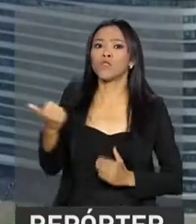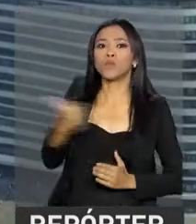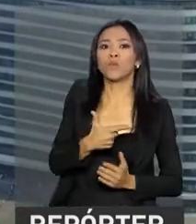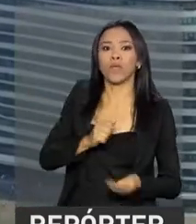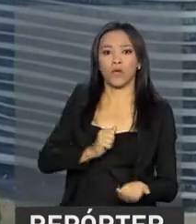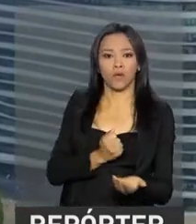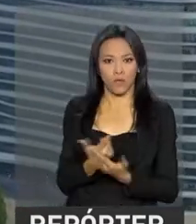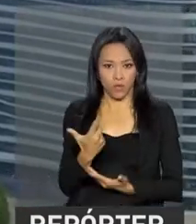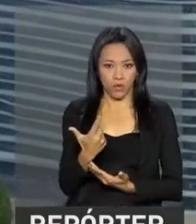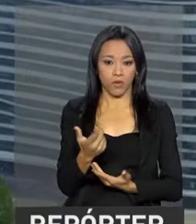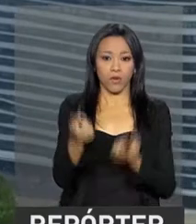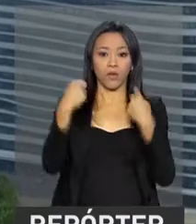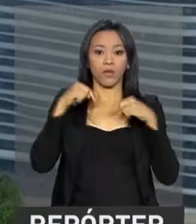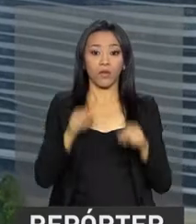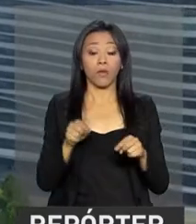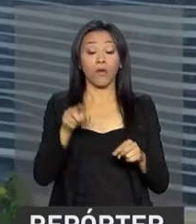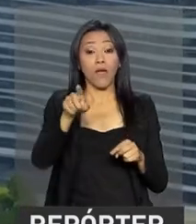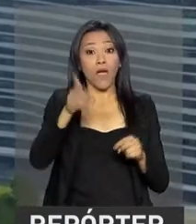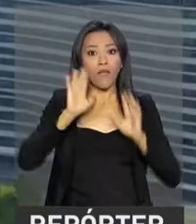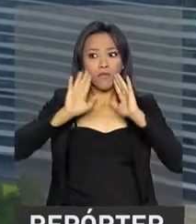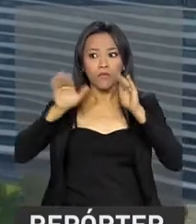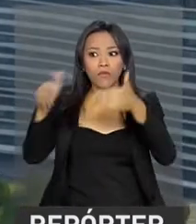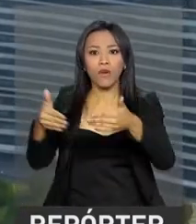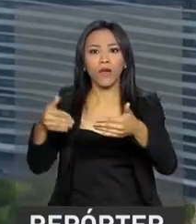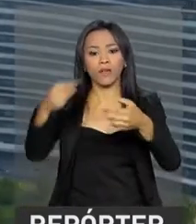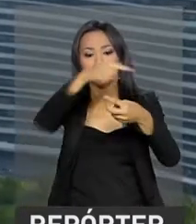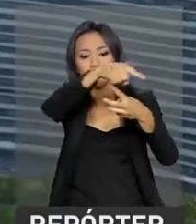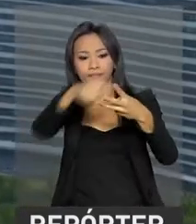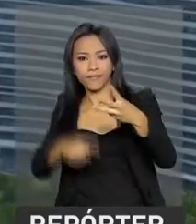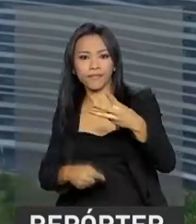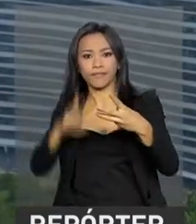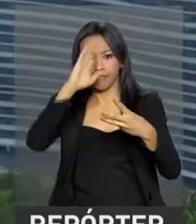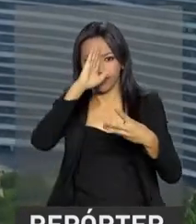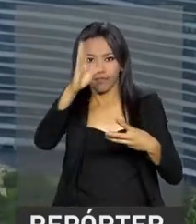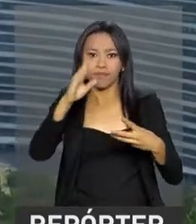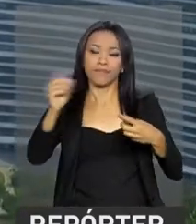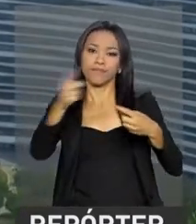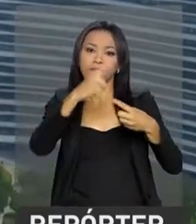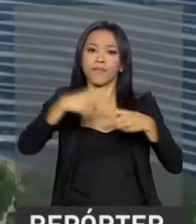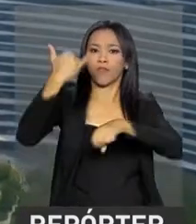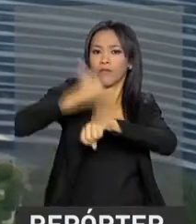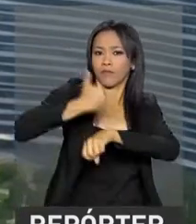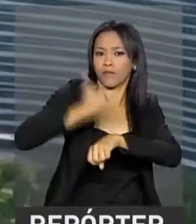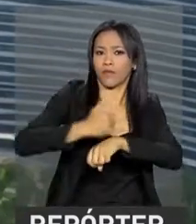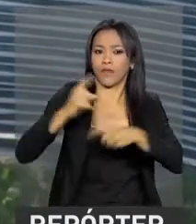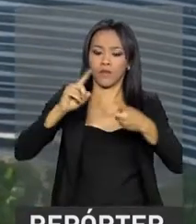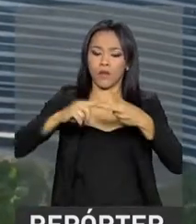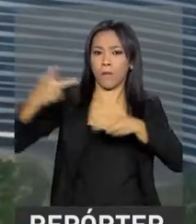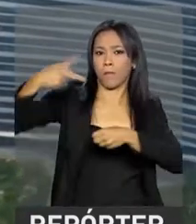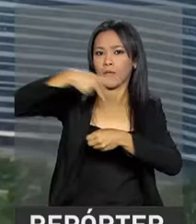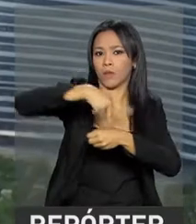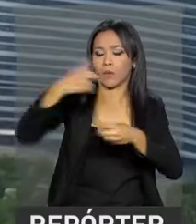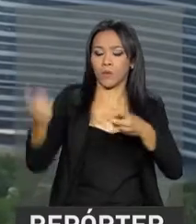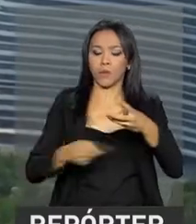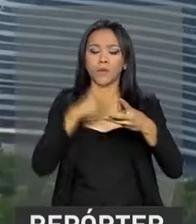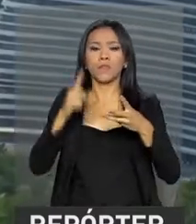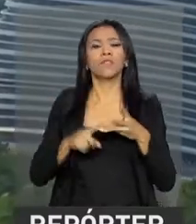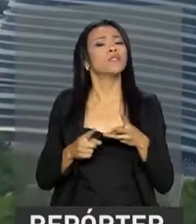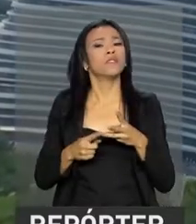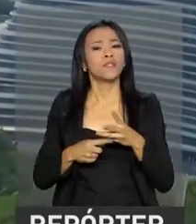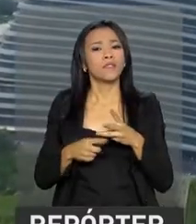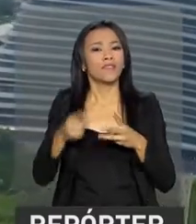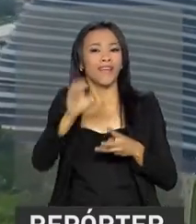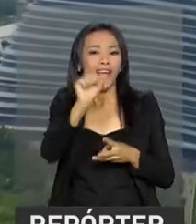exportações brasileiras são concentradas especialmente em 3 produtos básicos: minério de ferro, petróleo e, principalmente,